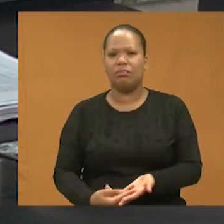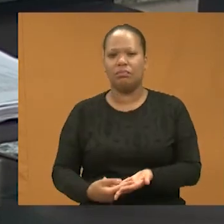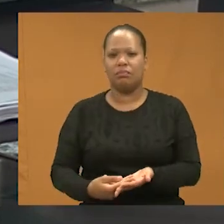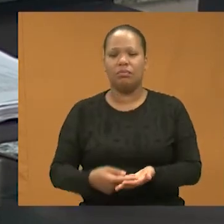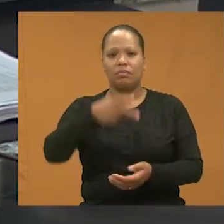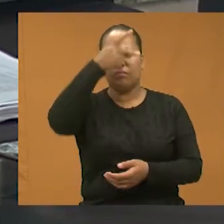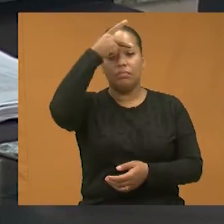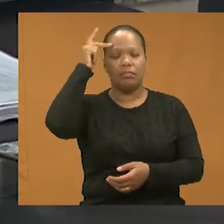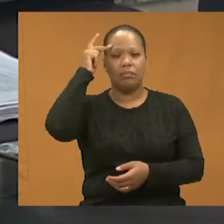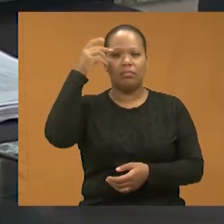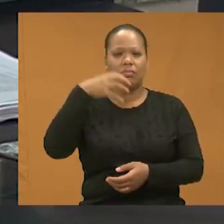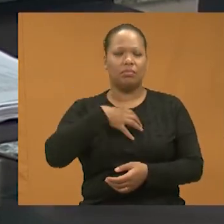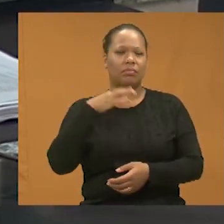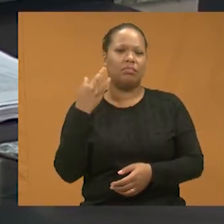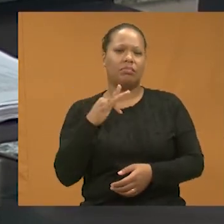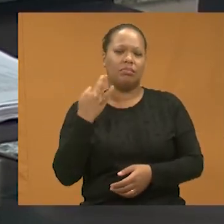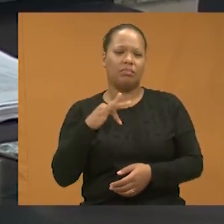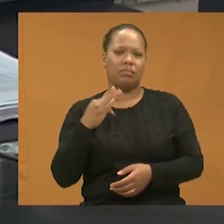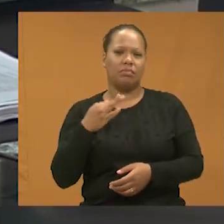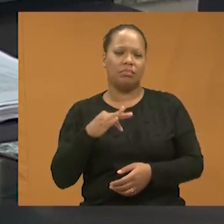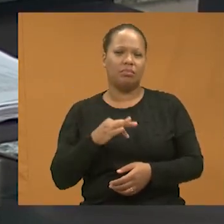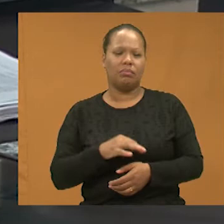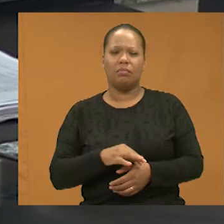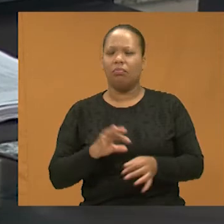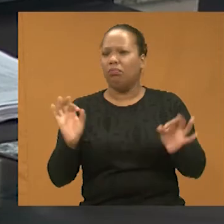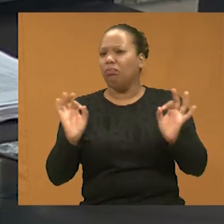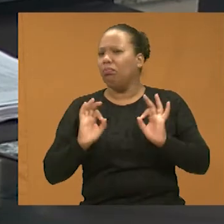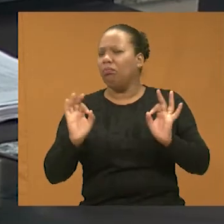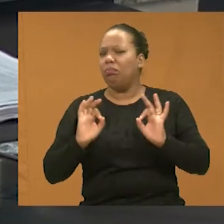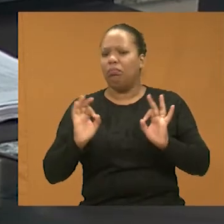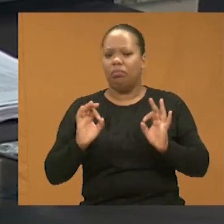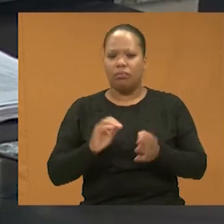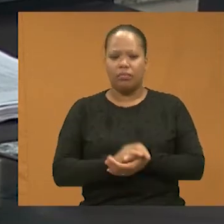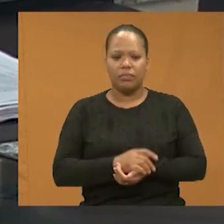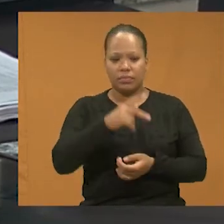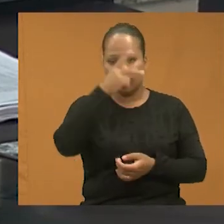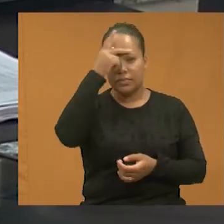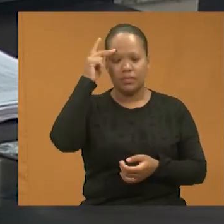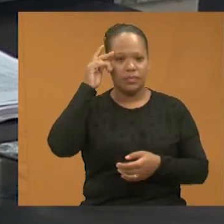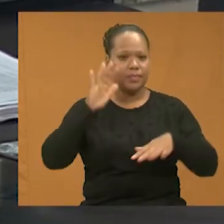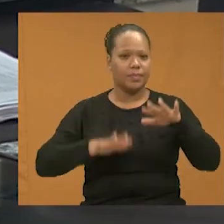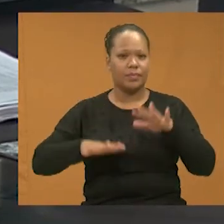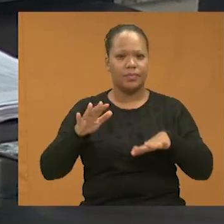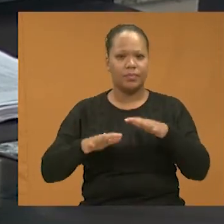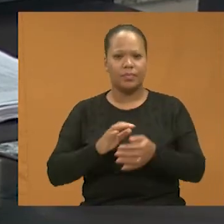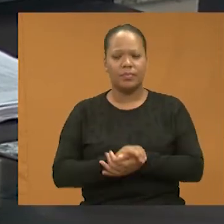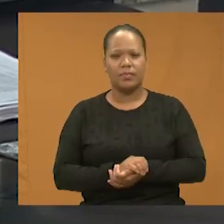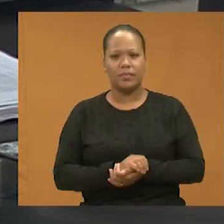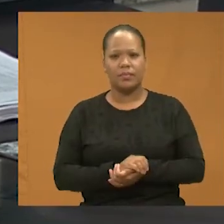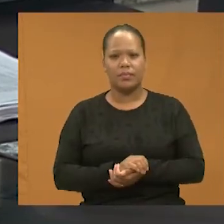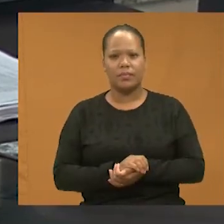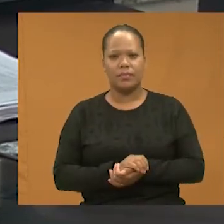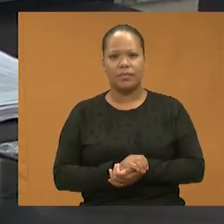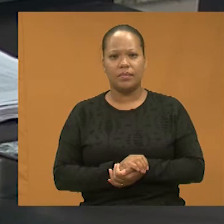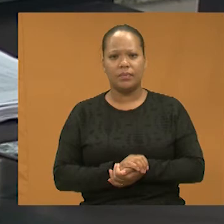que depois sentem uma dor terrível, e das pessoas que muitas das vezes são até